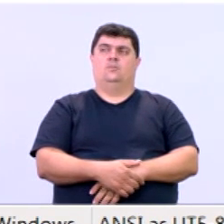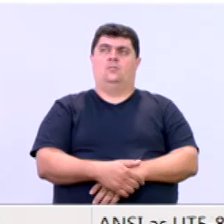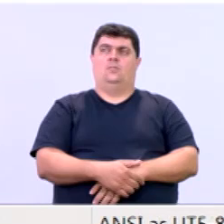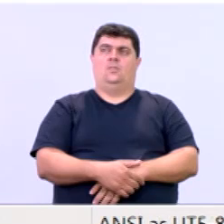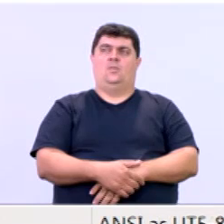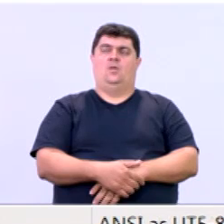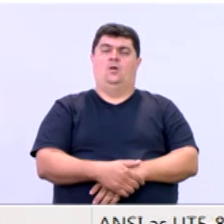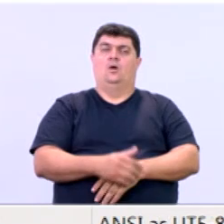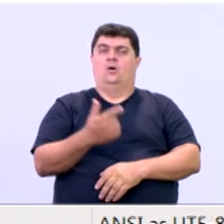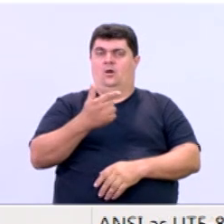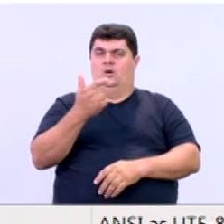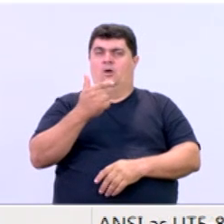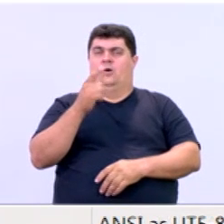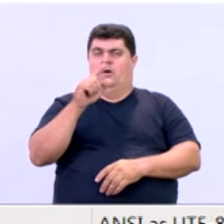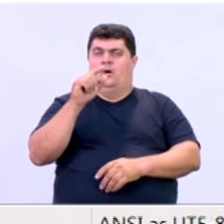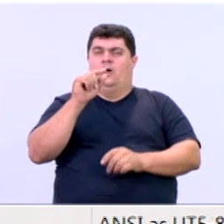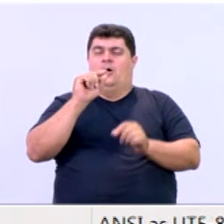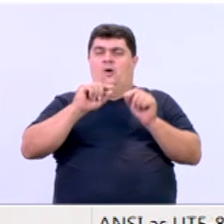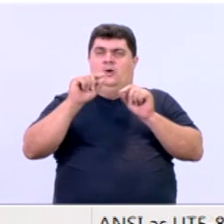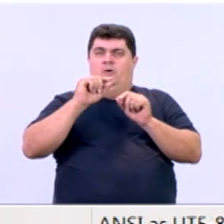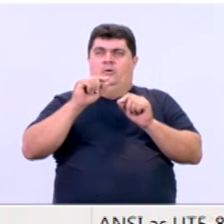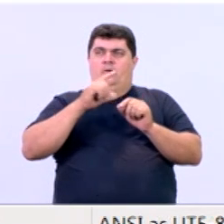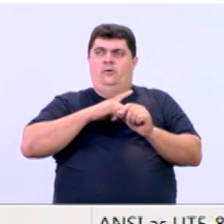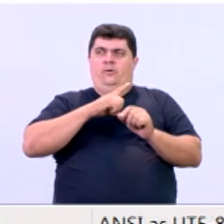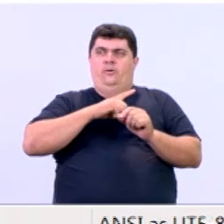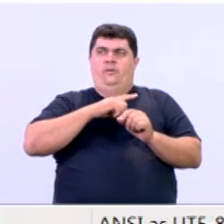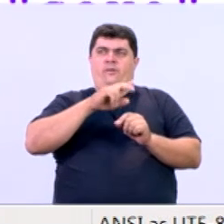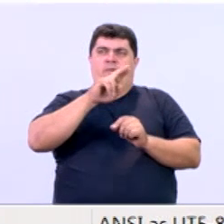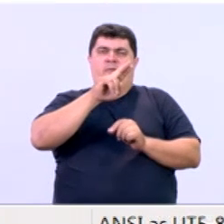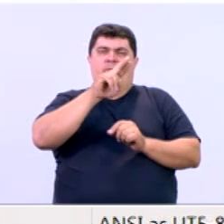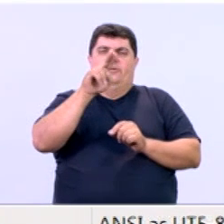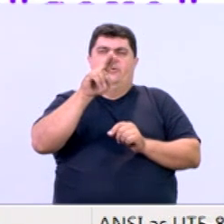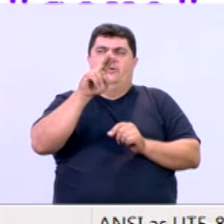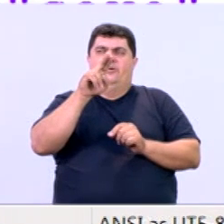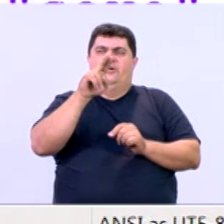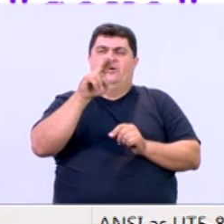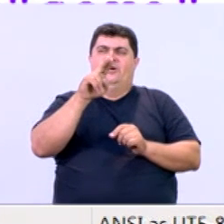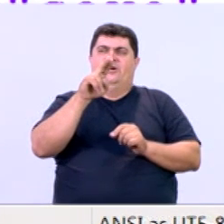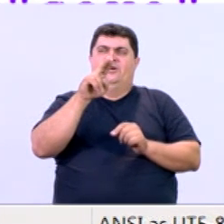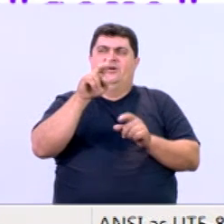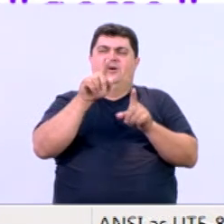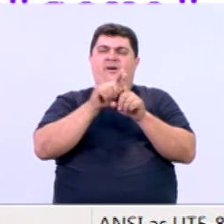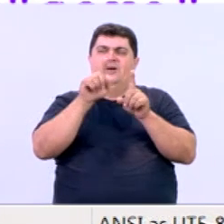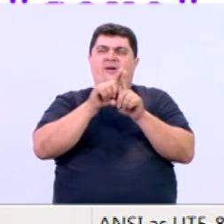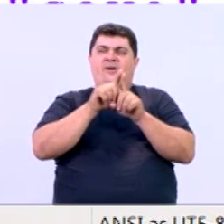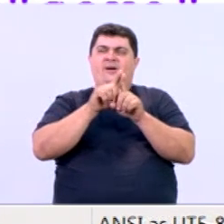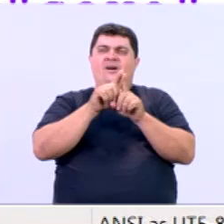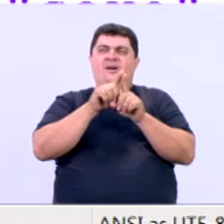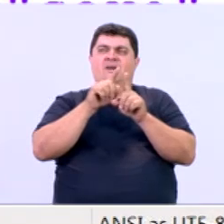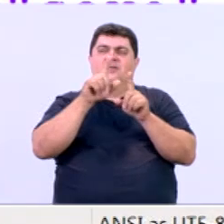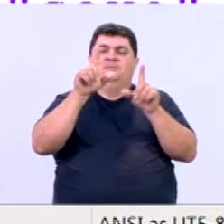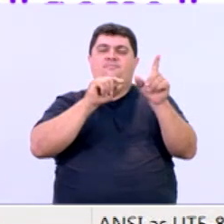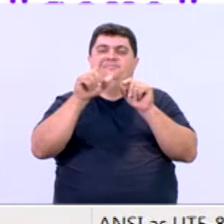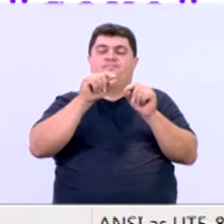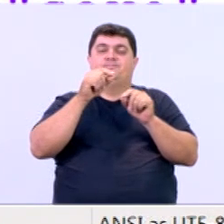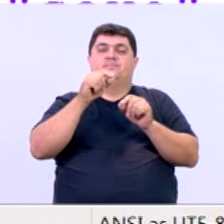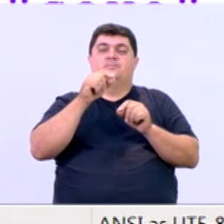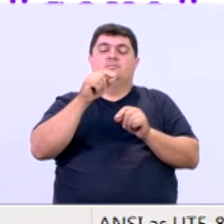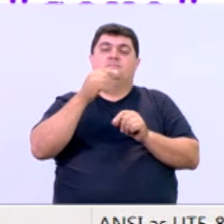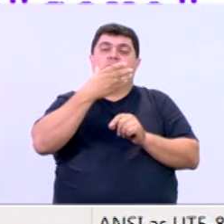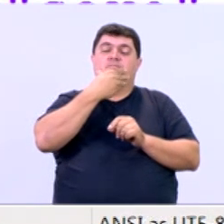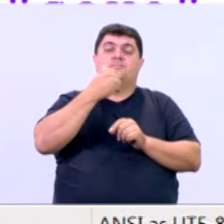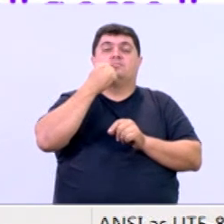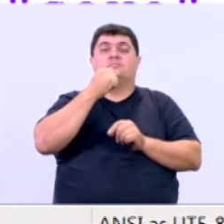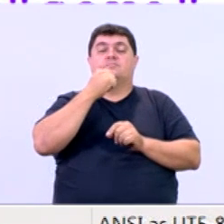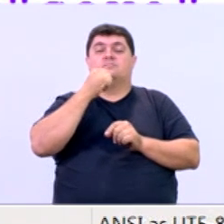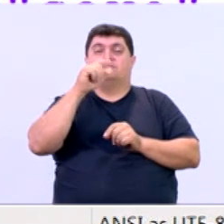esse formulário, nós temos o nome e depois fazer uma seleção do sexo com o